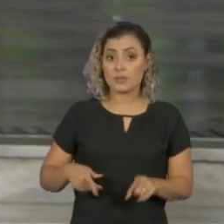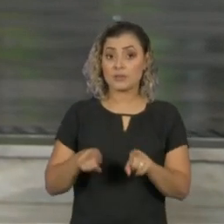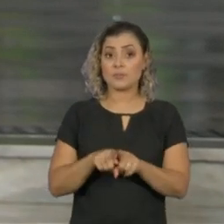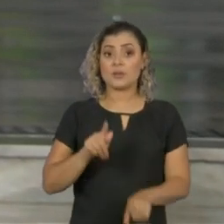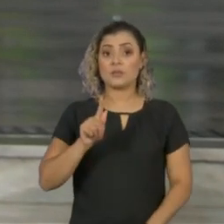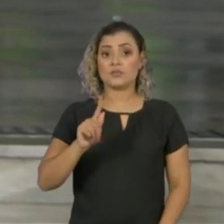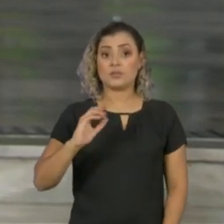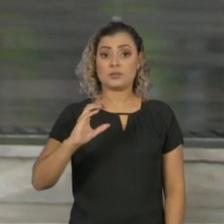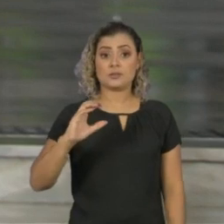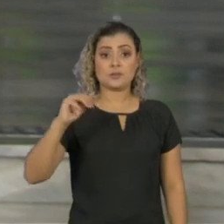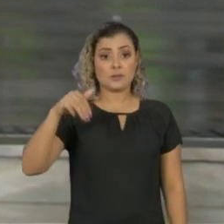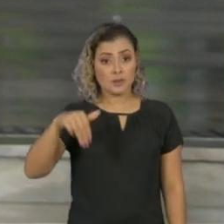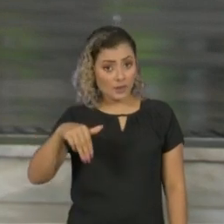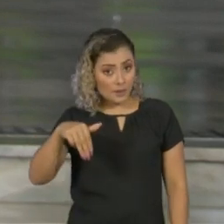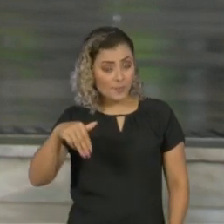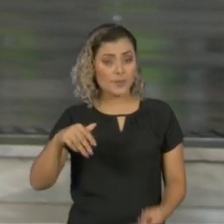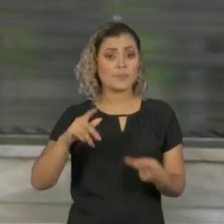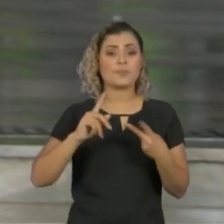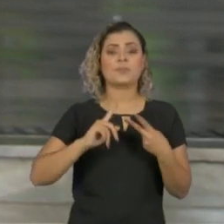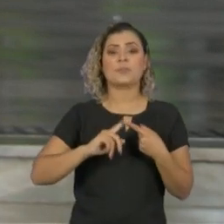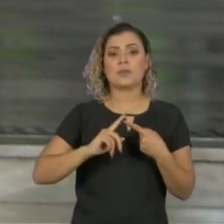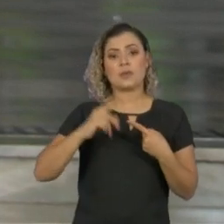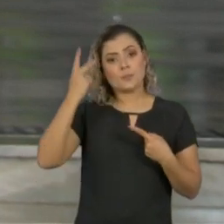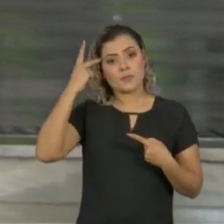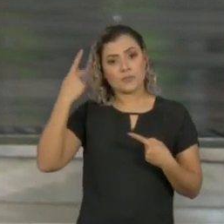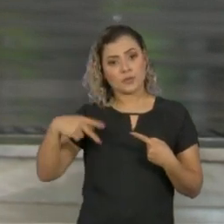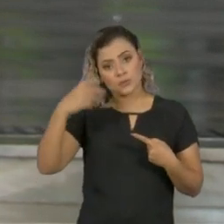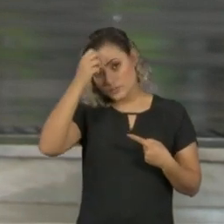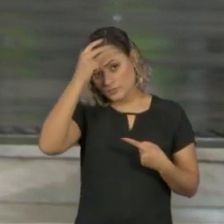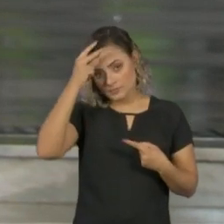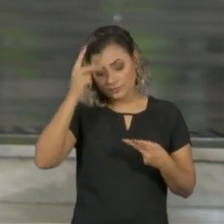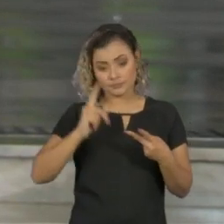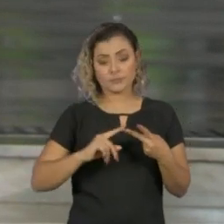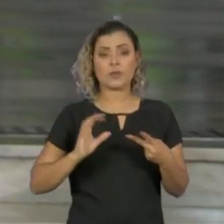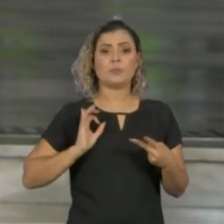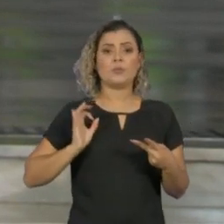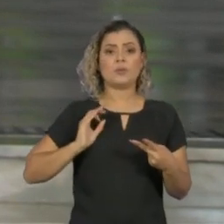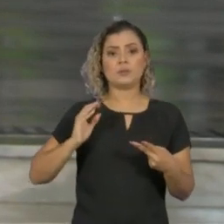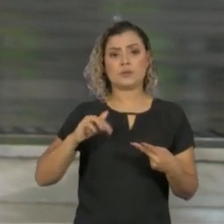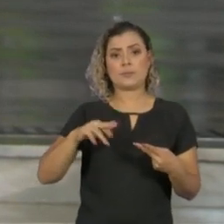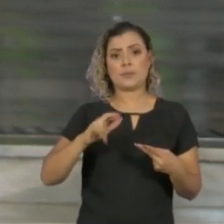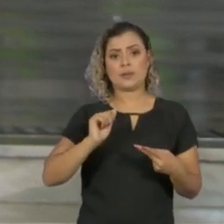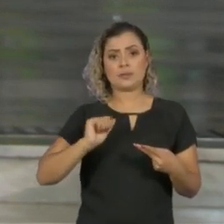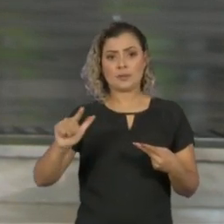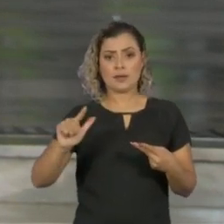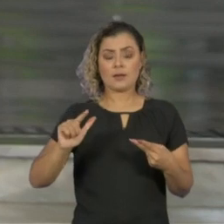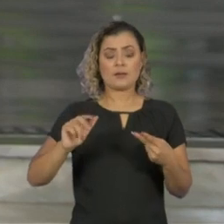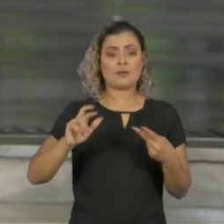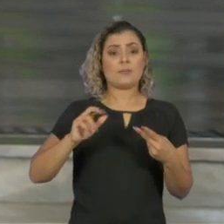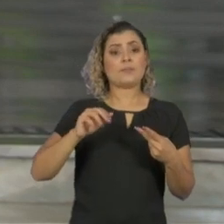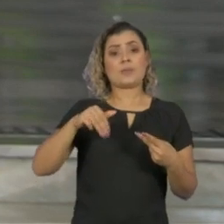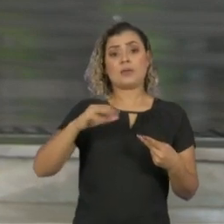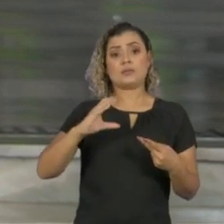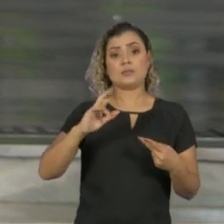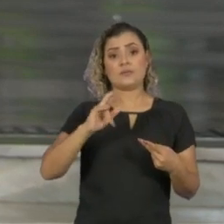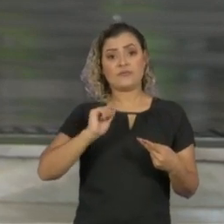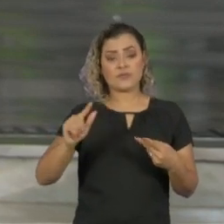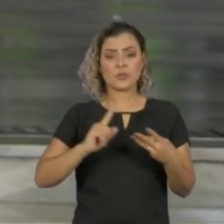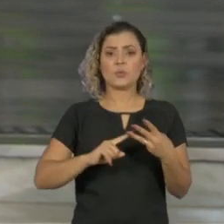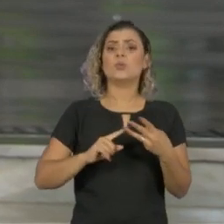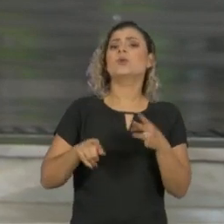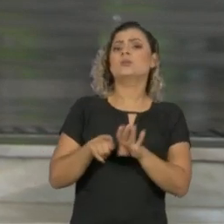Guarda Civil Metropolitana do município de São Paulo, Polícia Militar, Polícia Civil, Corpo de Bombeiros, Polícia